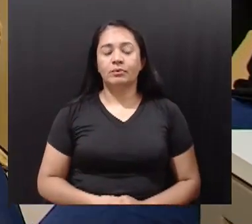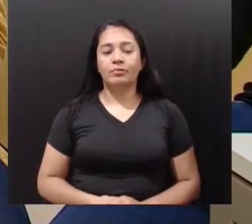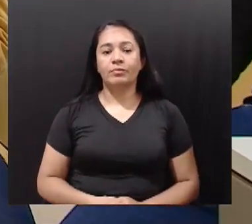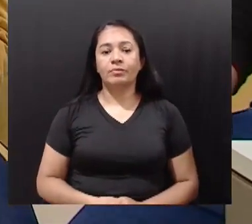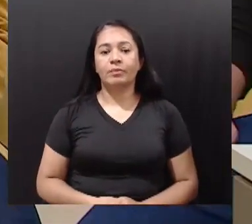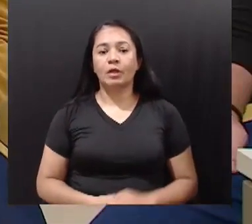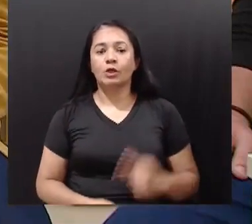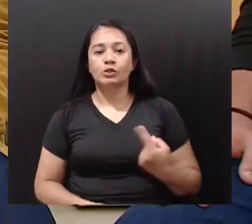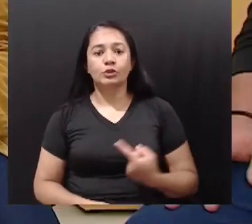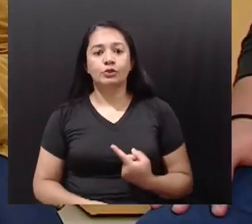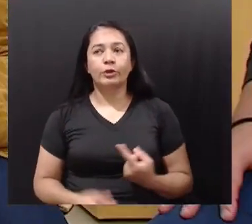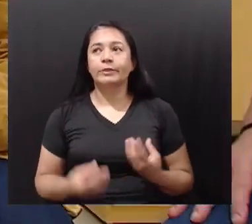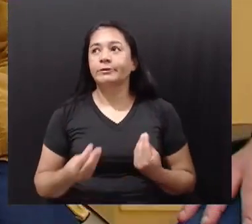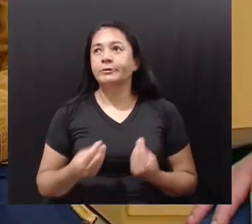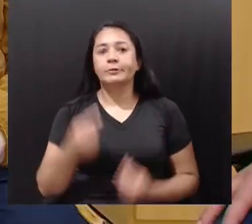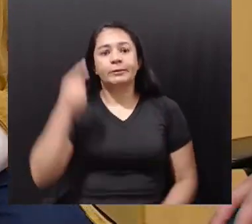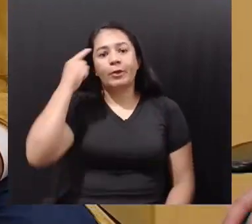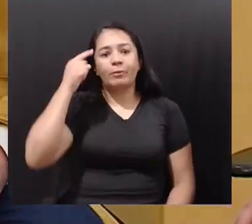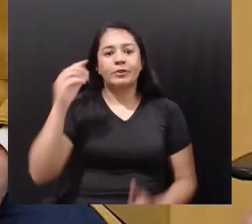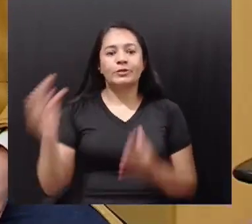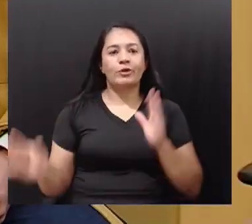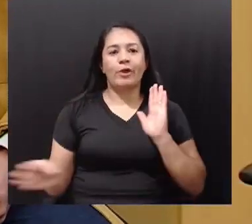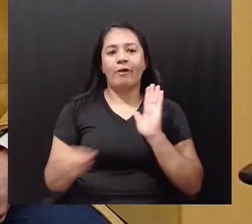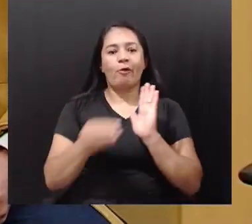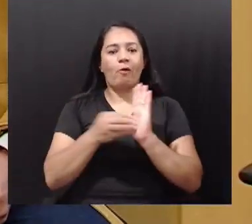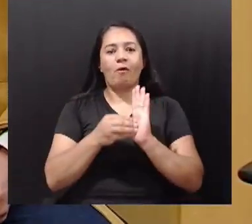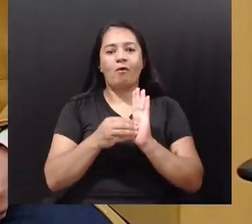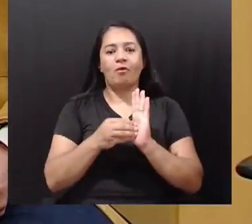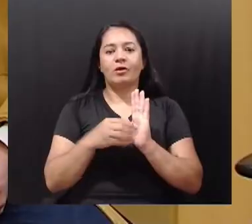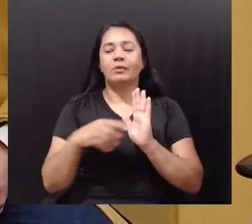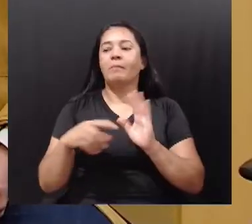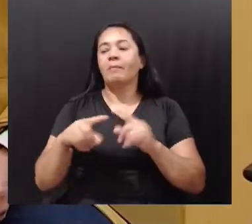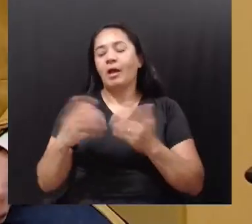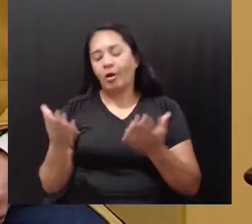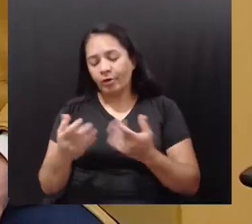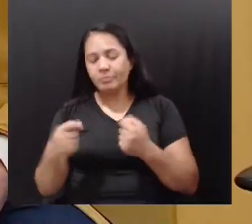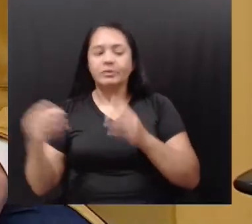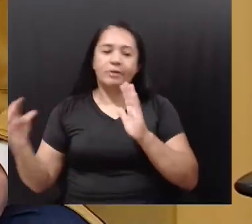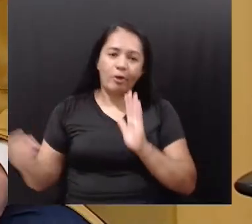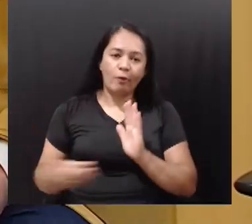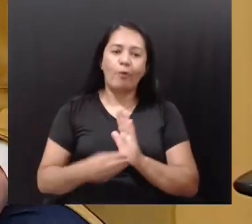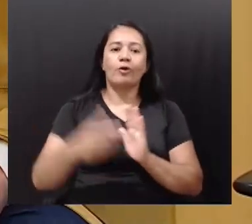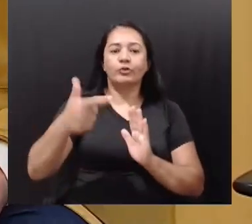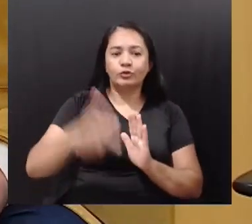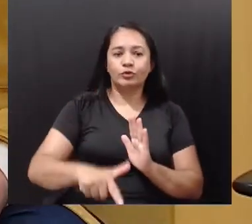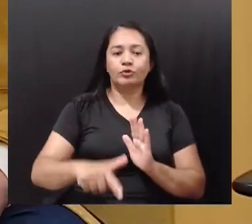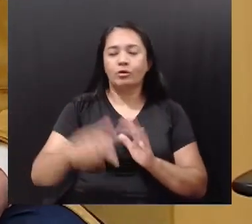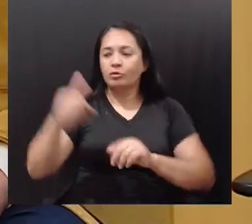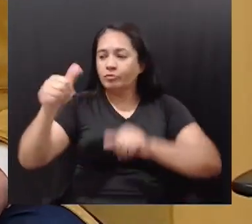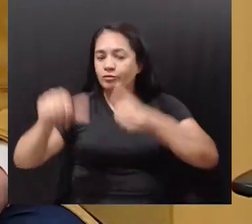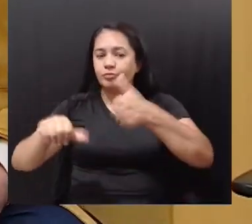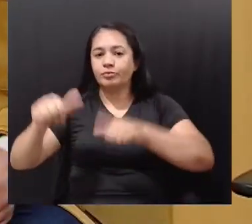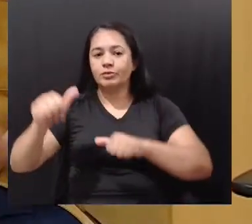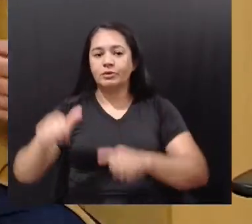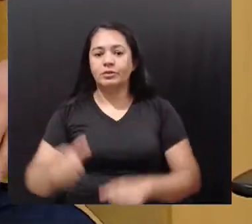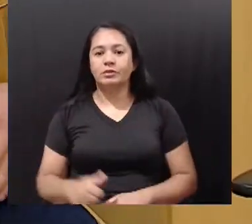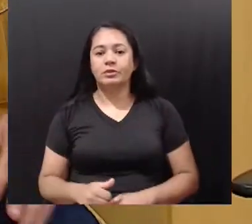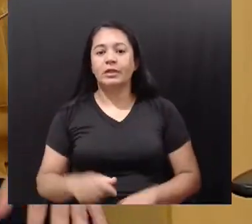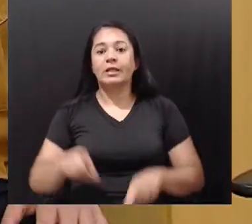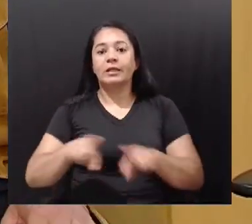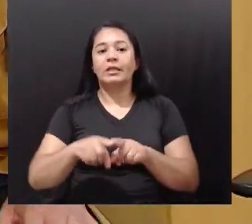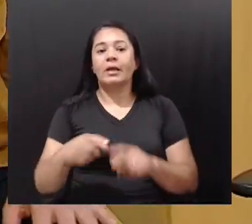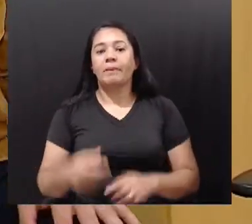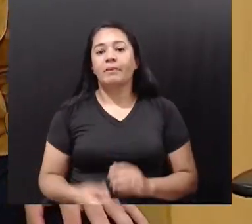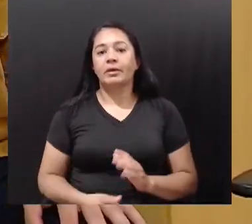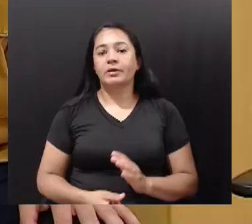estava pensando em colocá-lo nesse escopo, a gente põe por uma questão de análise mesmo naquele momento. Quantos adiantamentos o TCE, quantos adiantamentos